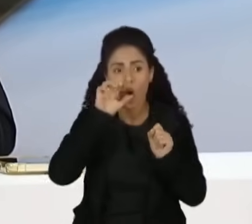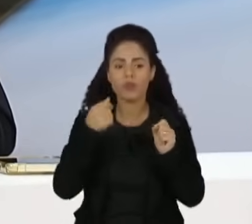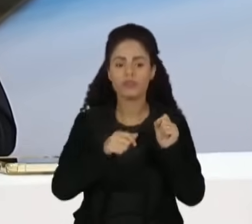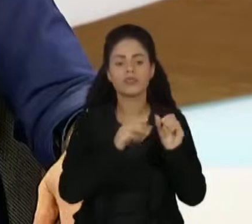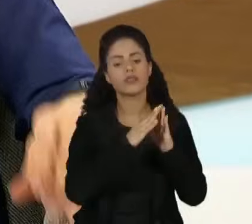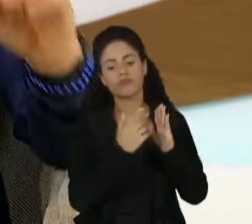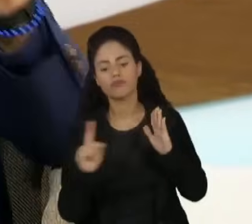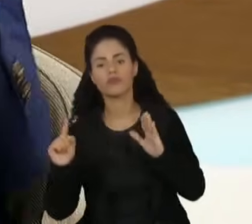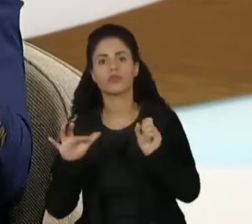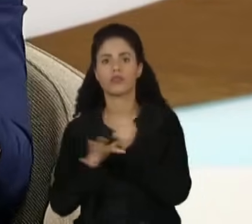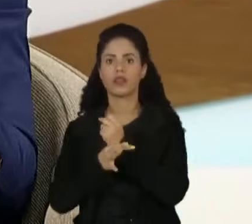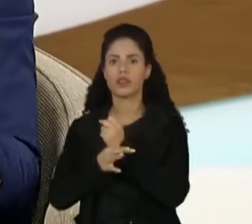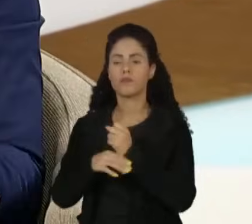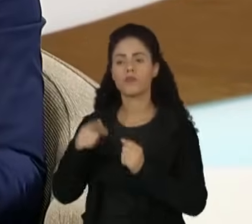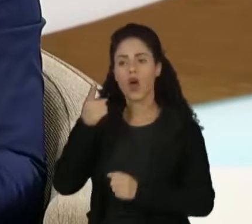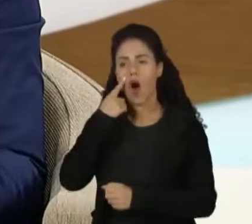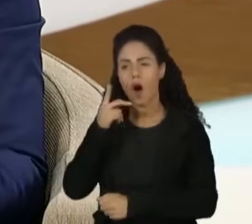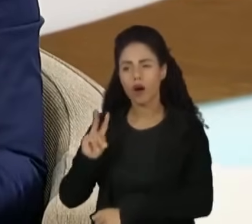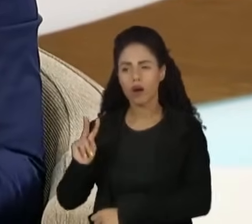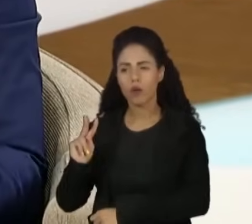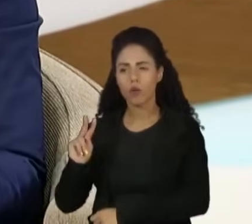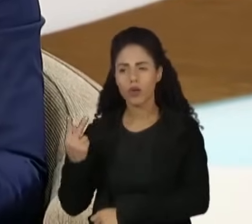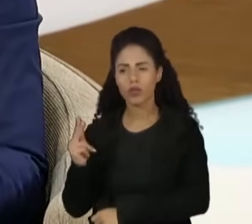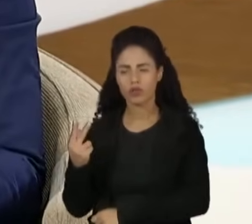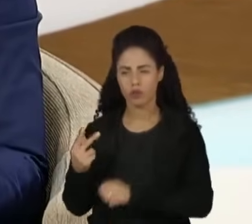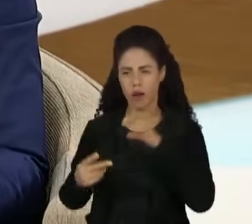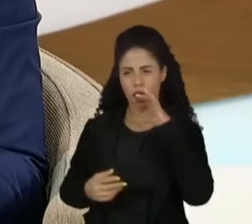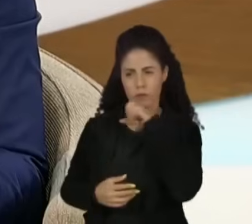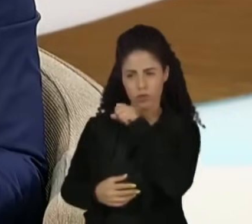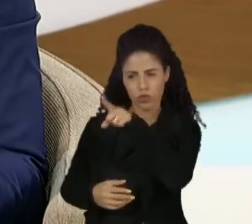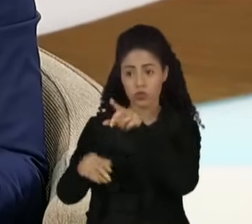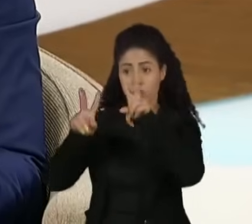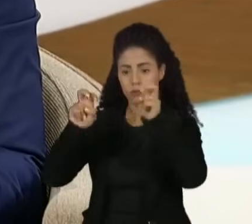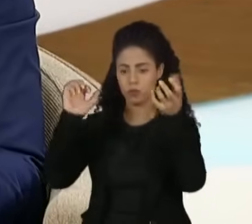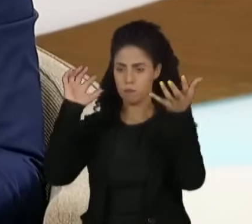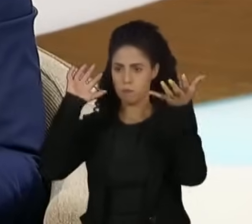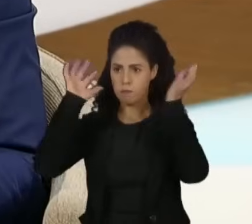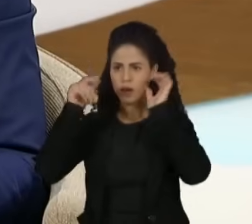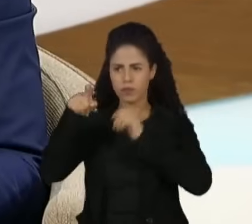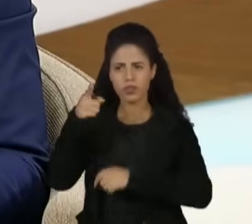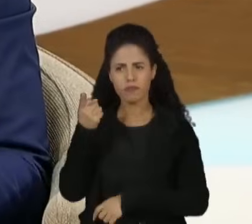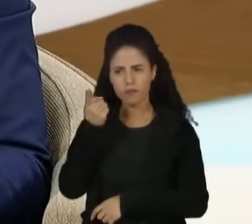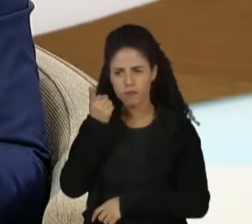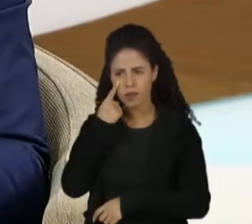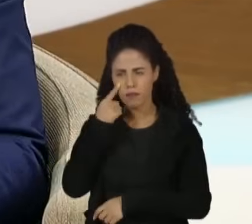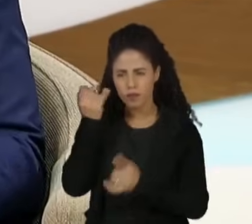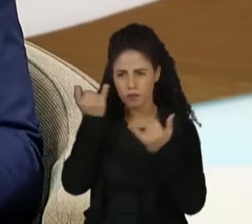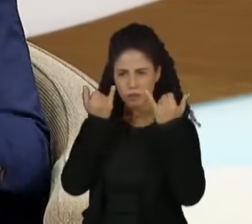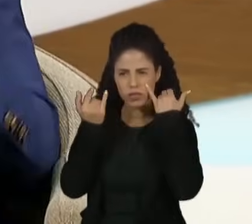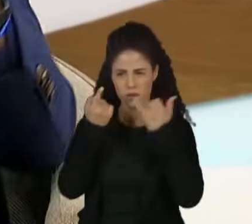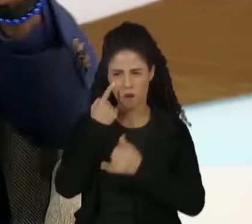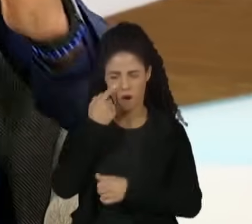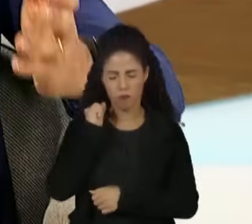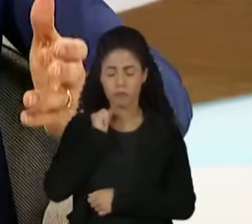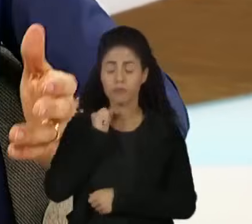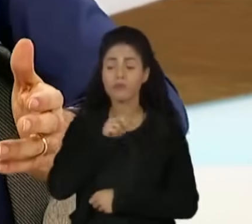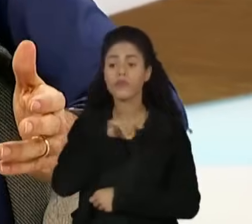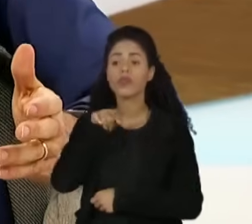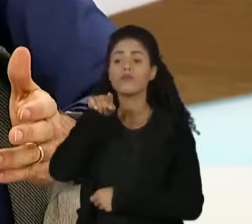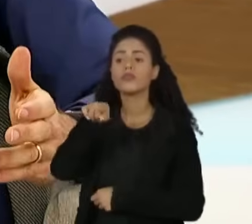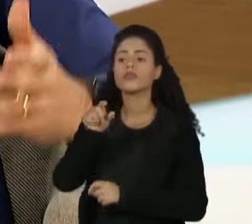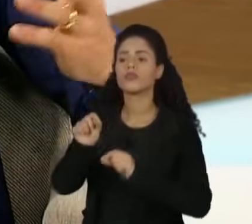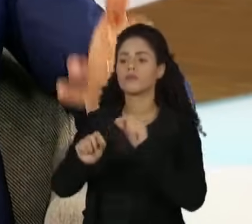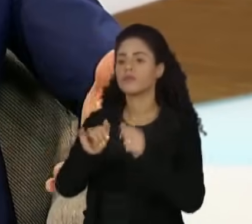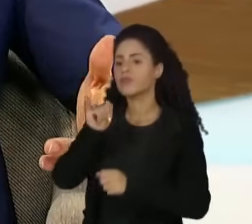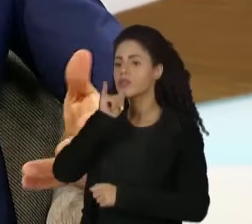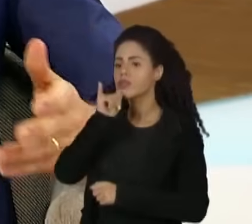lugares. Quando eu respondi do hidrogênio, é porque se você pegar a questão ambiental num lugar, você vai trazer essa informação limitada. Se você, por exemplo,